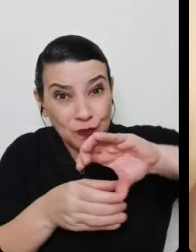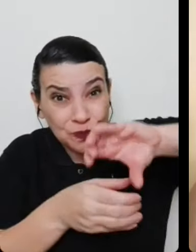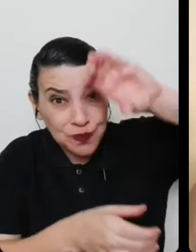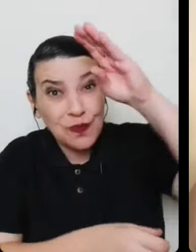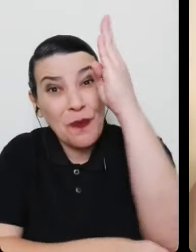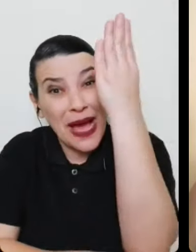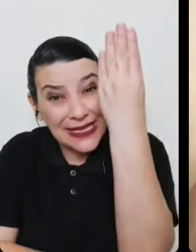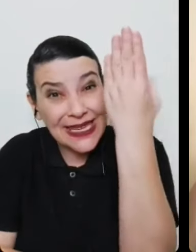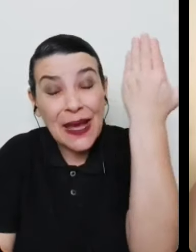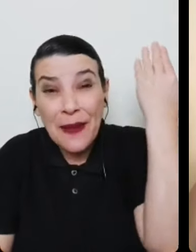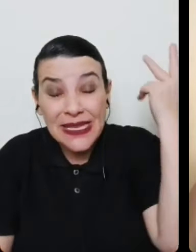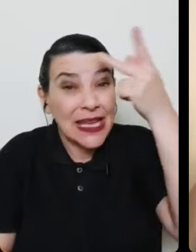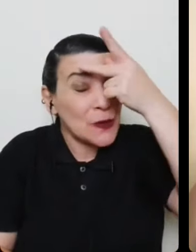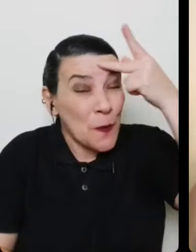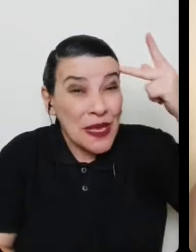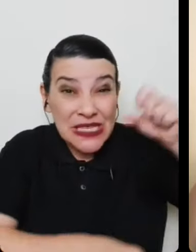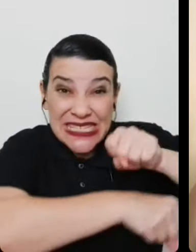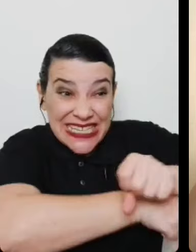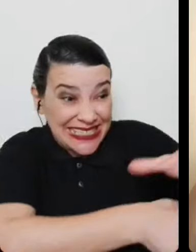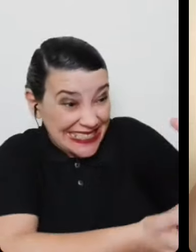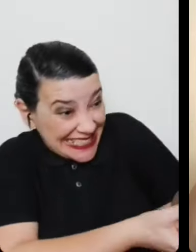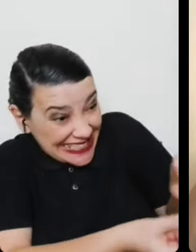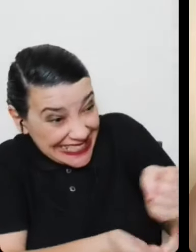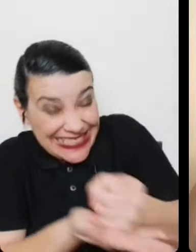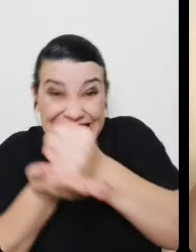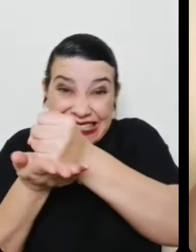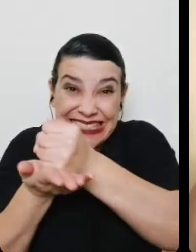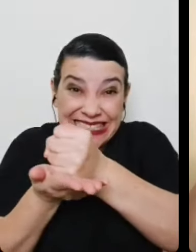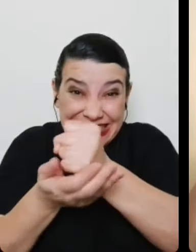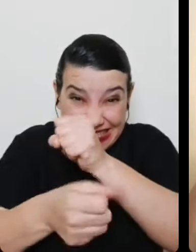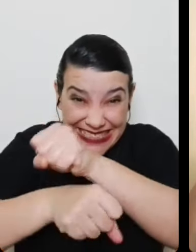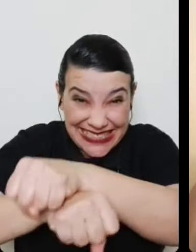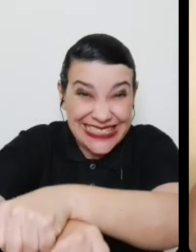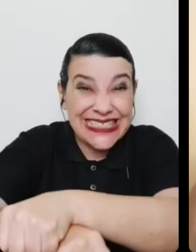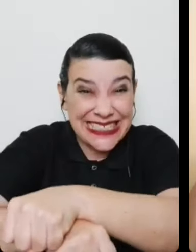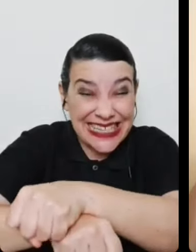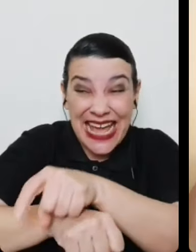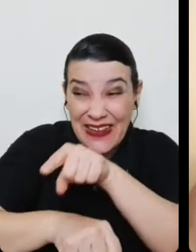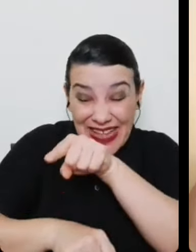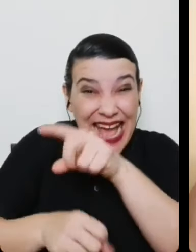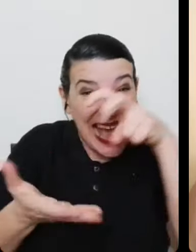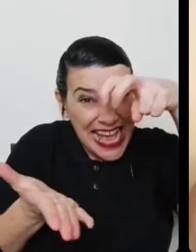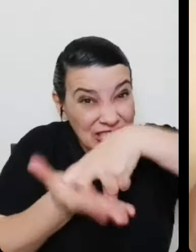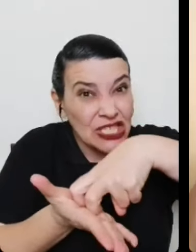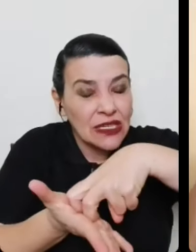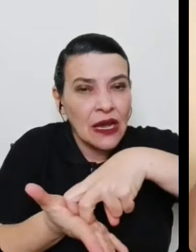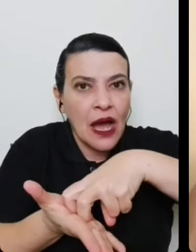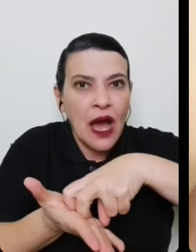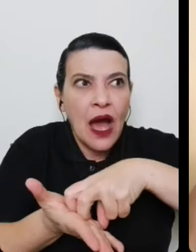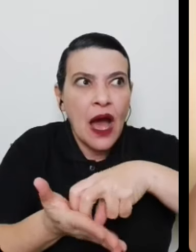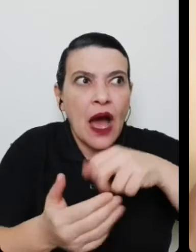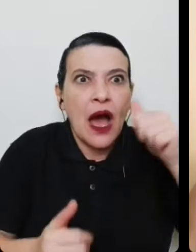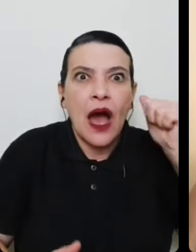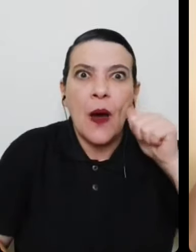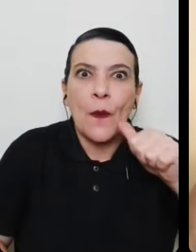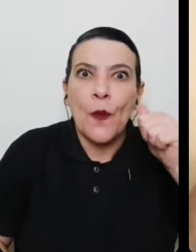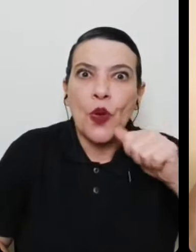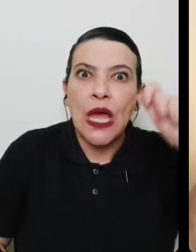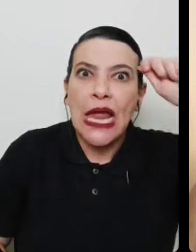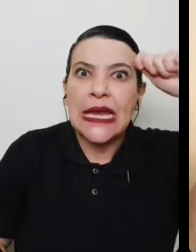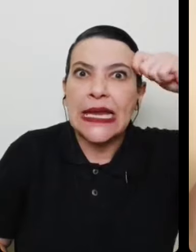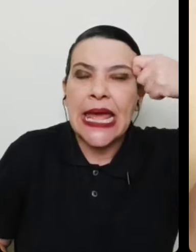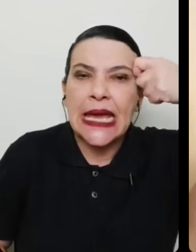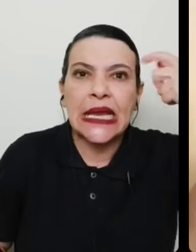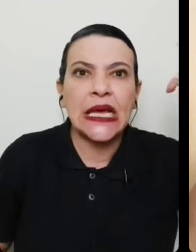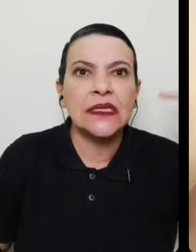ali. Então, o impacto disso para ela, e das muitas possibilidades que se